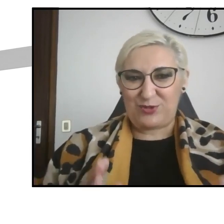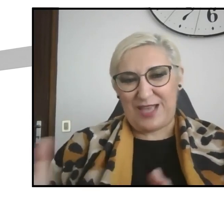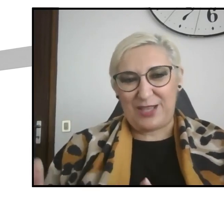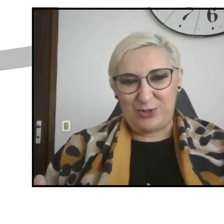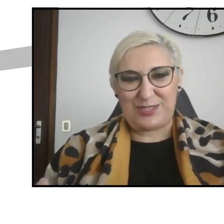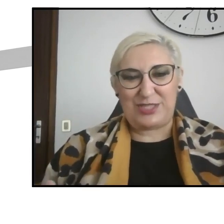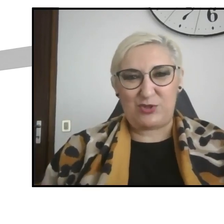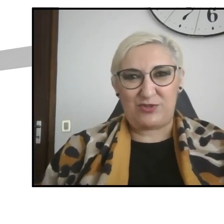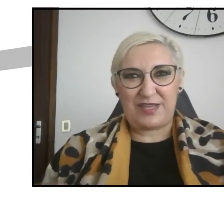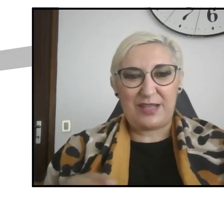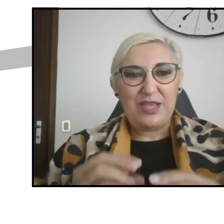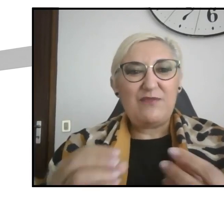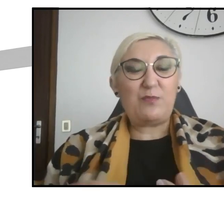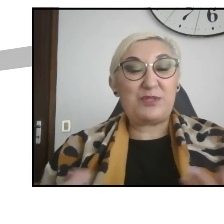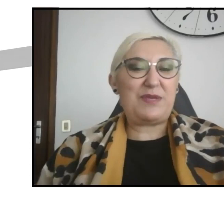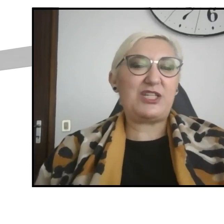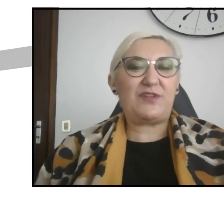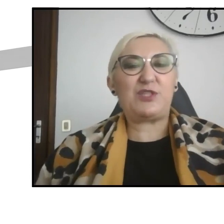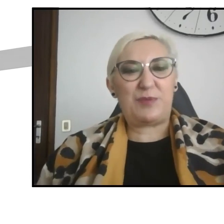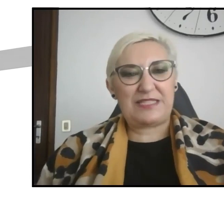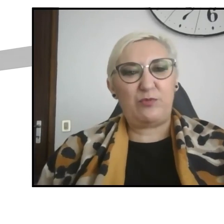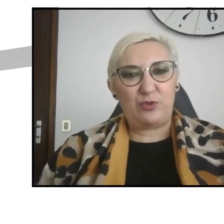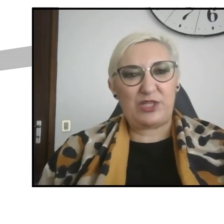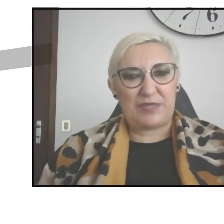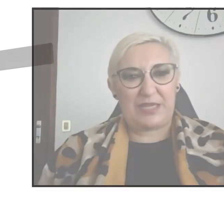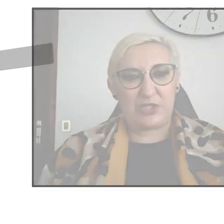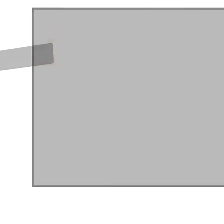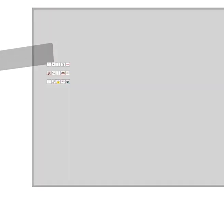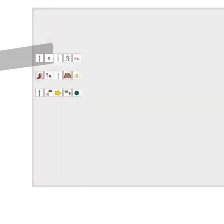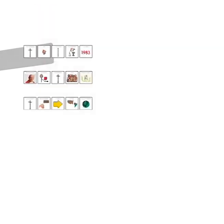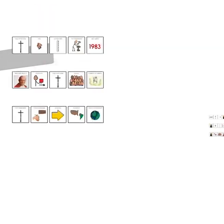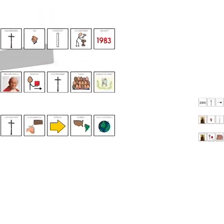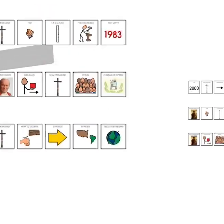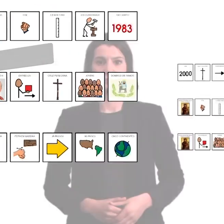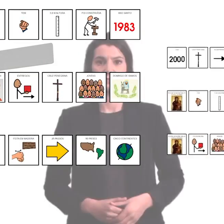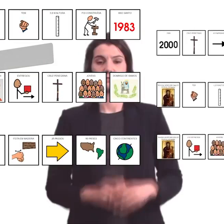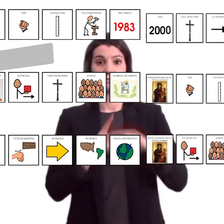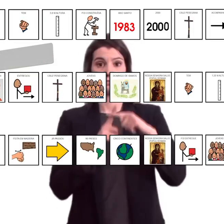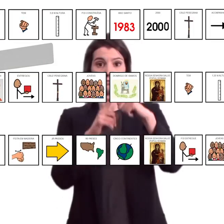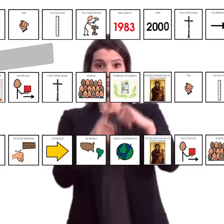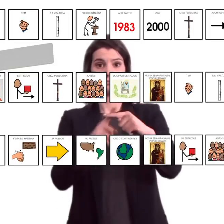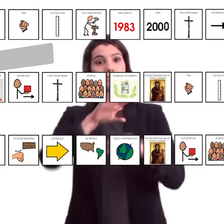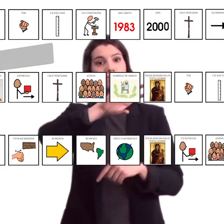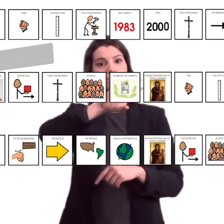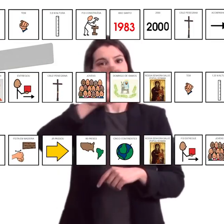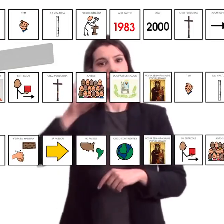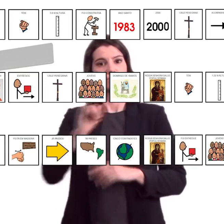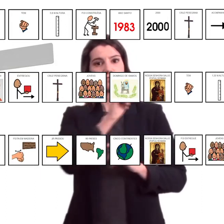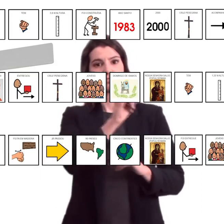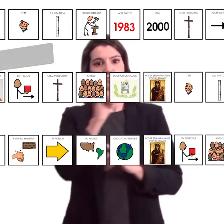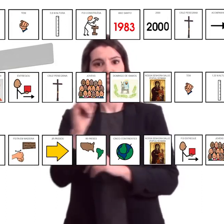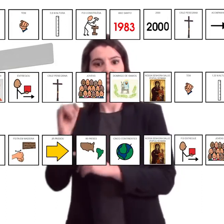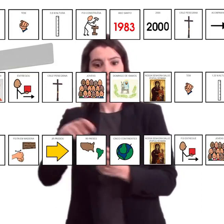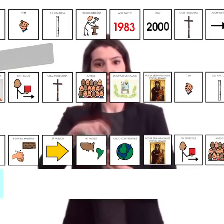um justificado e outro sem ser justificado, vão perceber que as frases parecem muito mais pequenas. Indicações